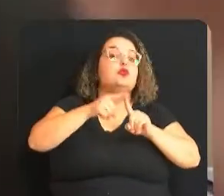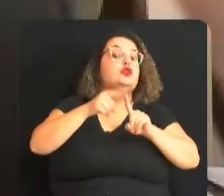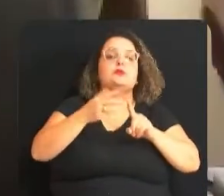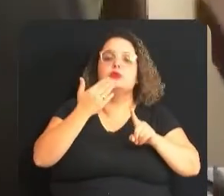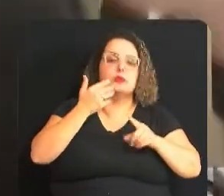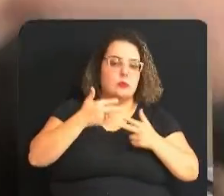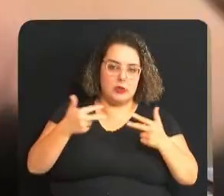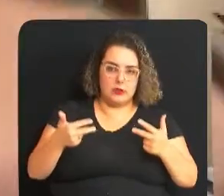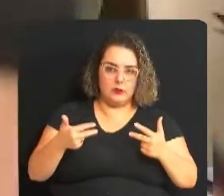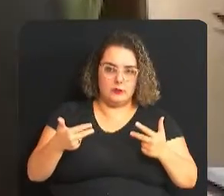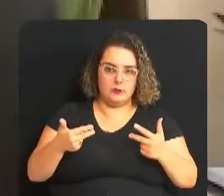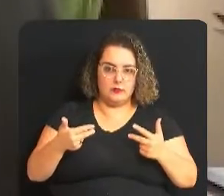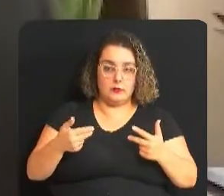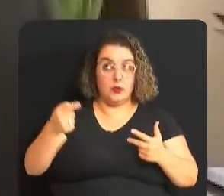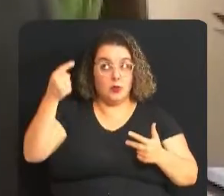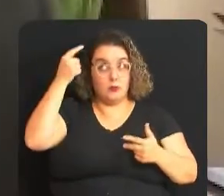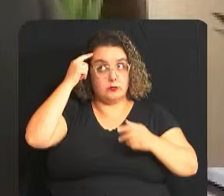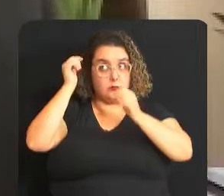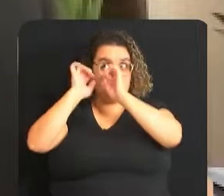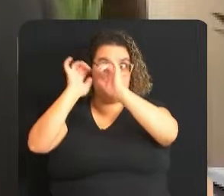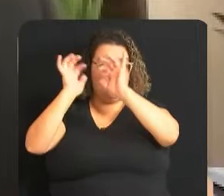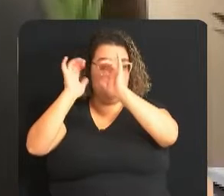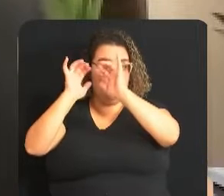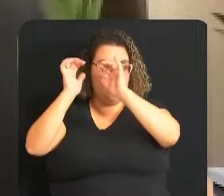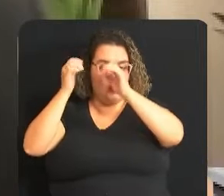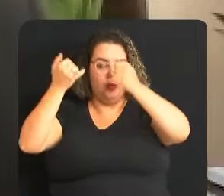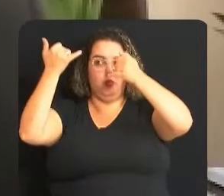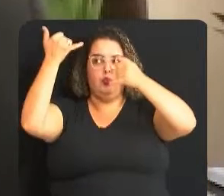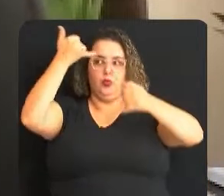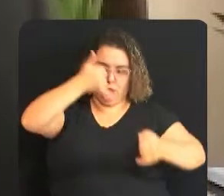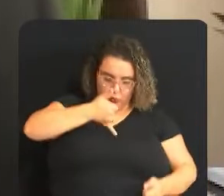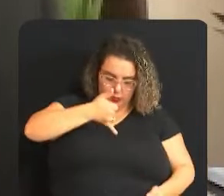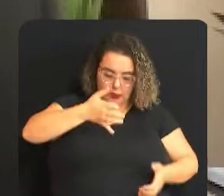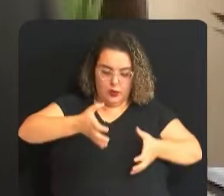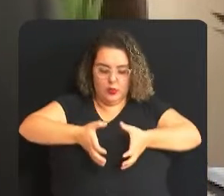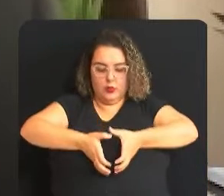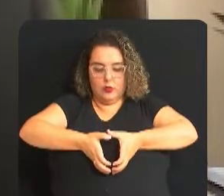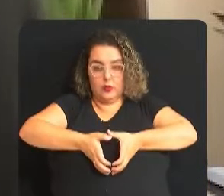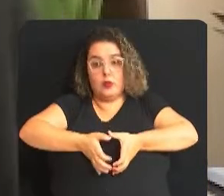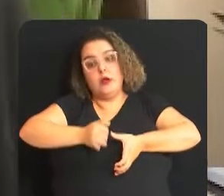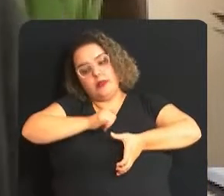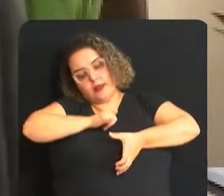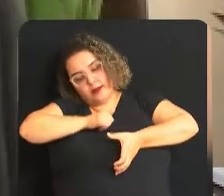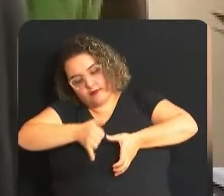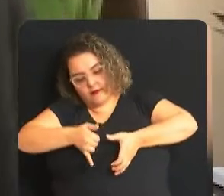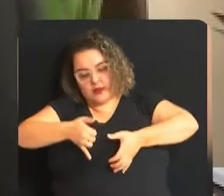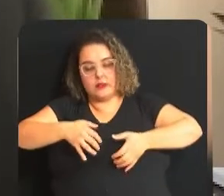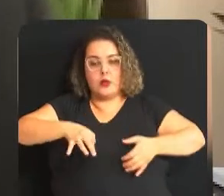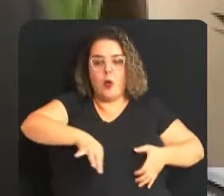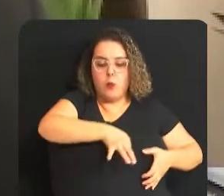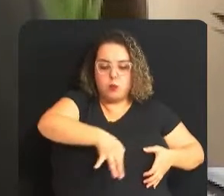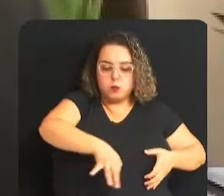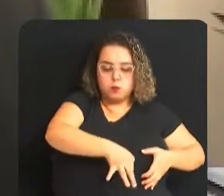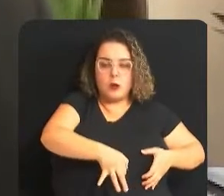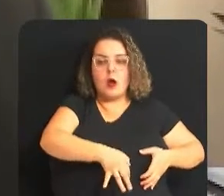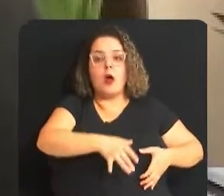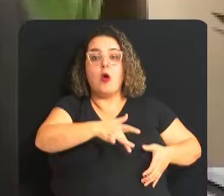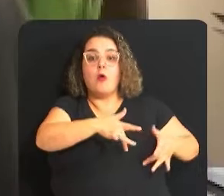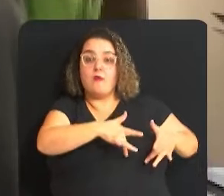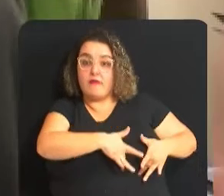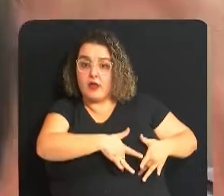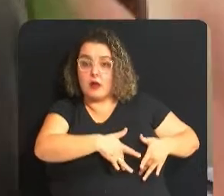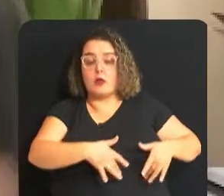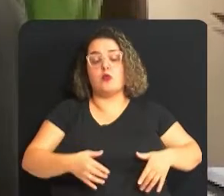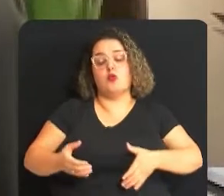O cérebro avisa o estômago e avisa o intestino, avisa o fígado, avisa o pâncreas e avisa os rins que